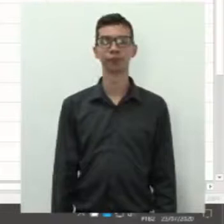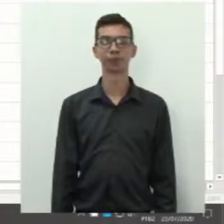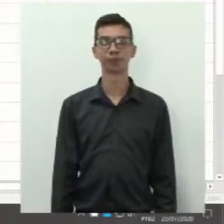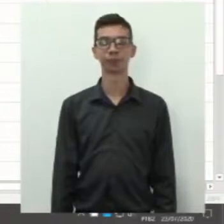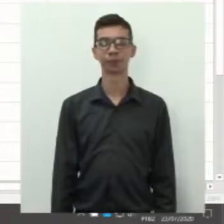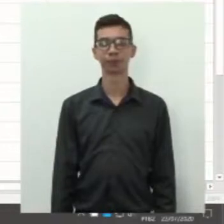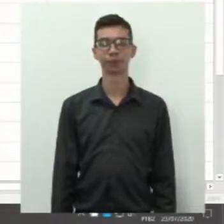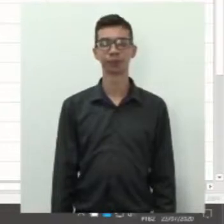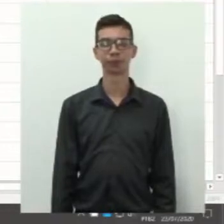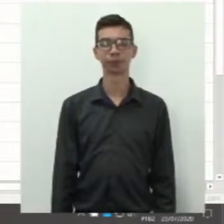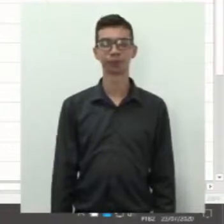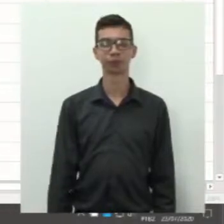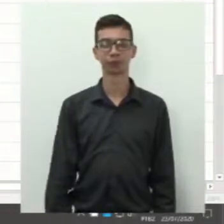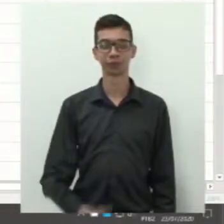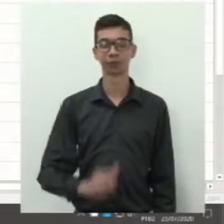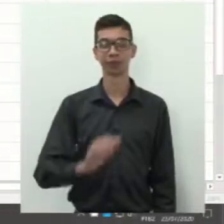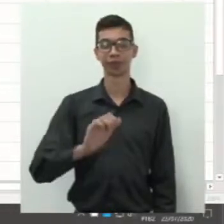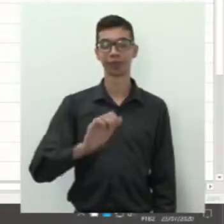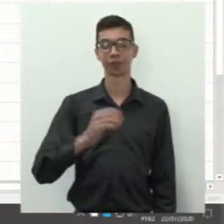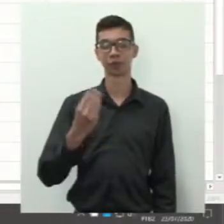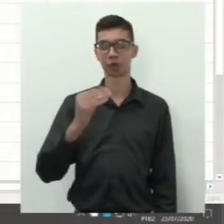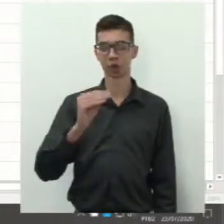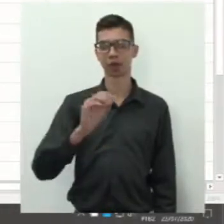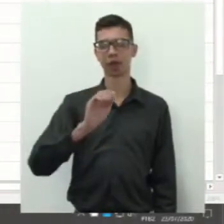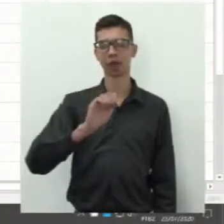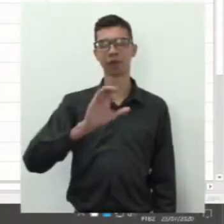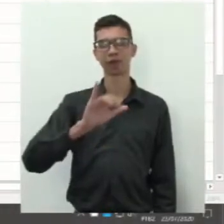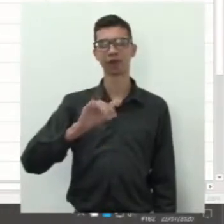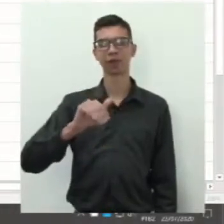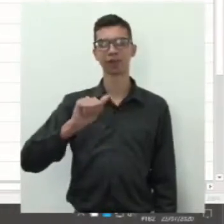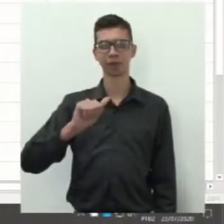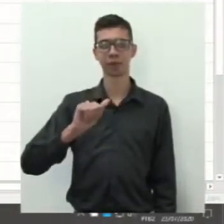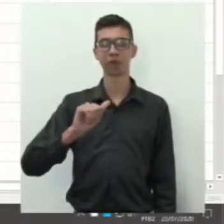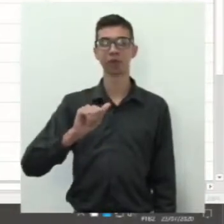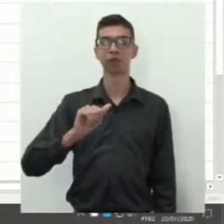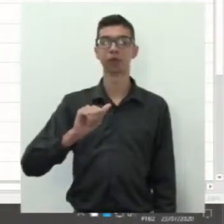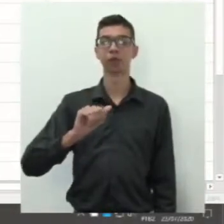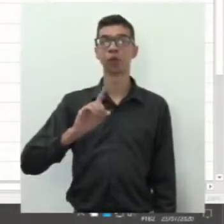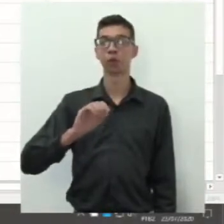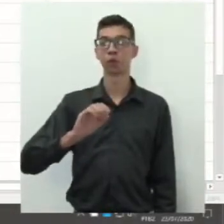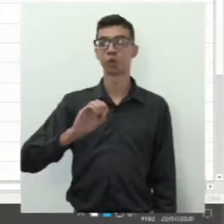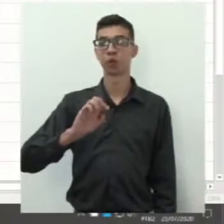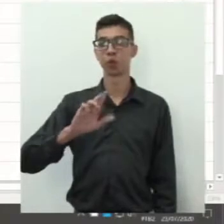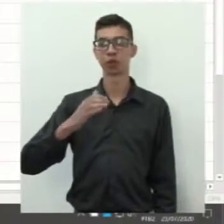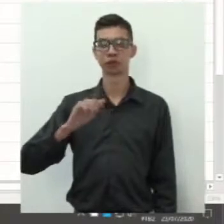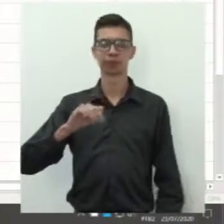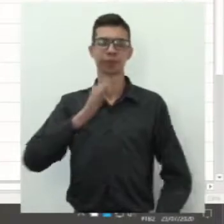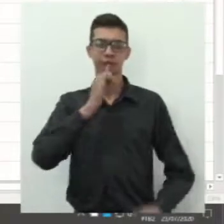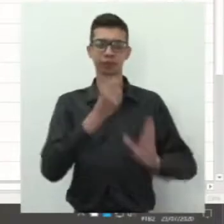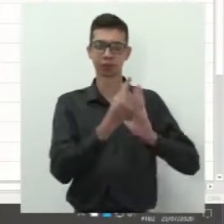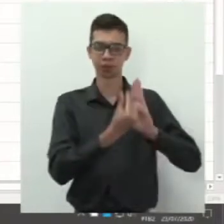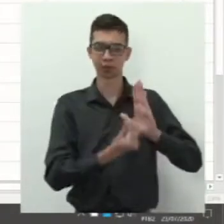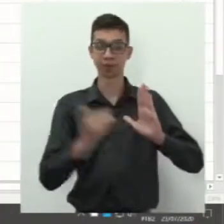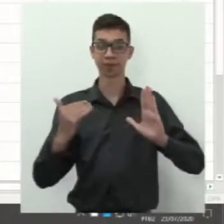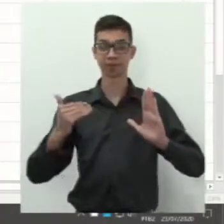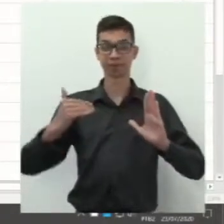acima do orçamento, por exemplo. Se for menor,